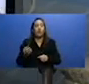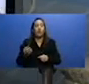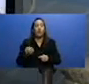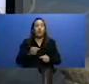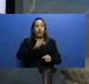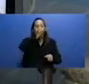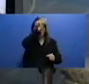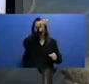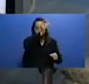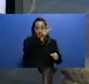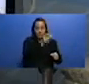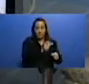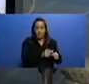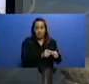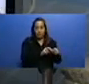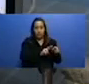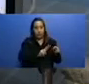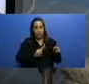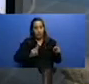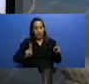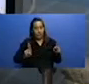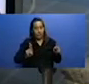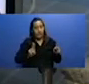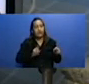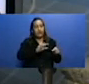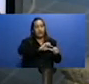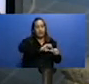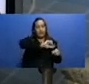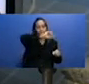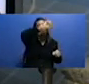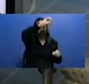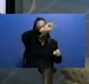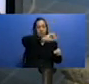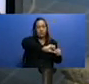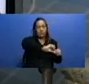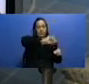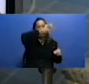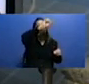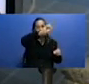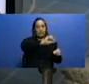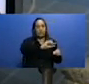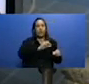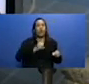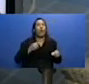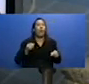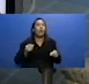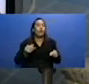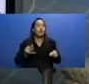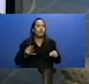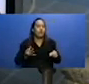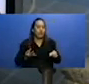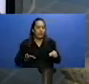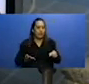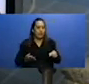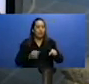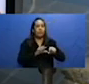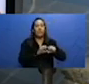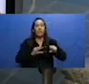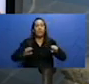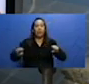eixo vertical, que você vai escrever aqui, tá vendo? Igual a professora fez. Quantidade.